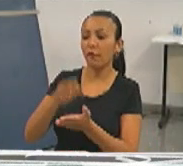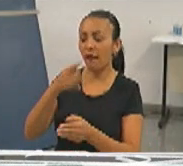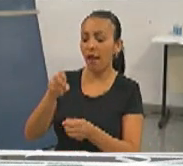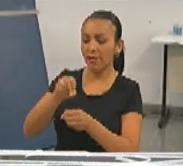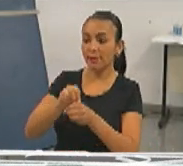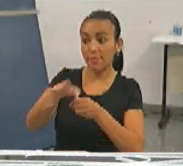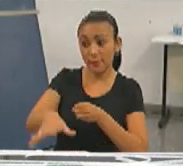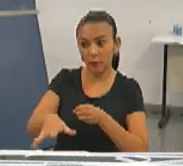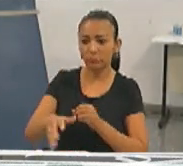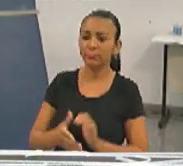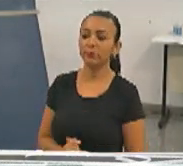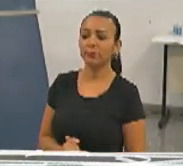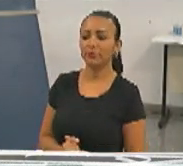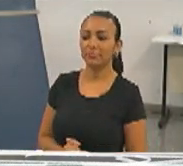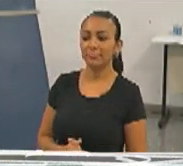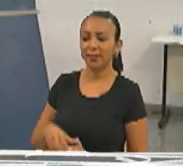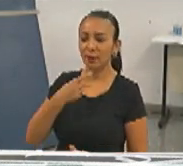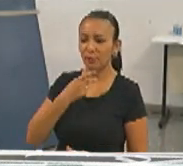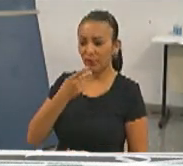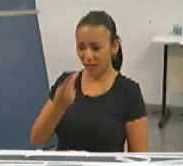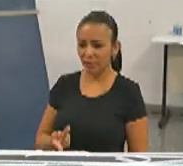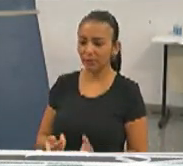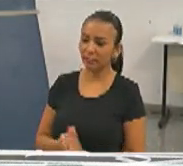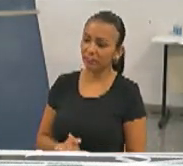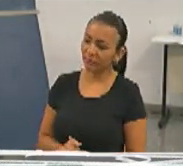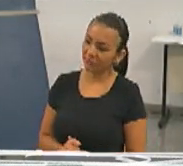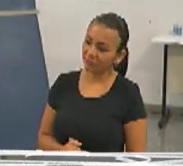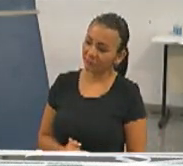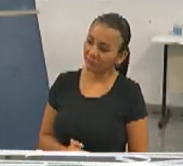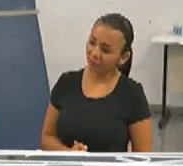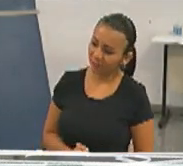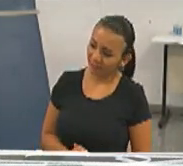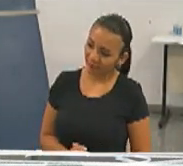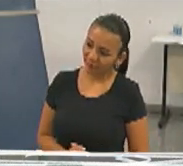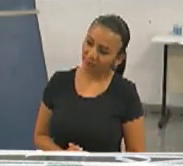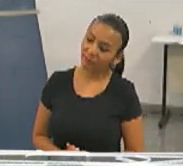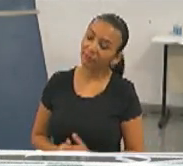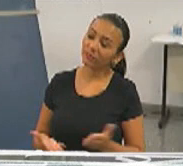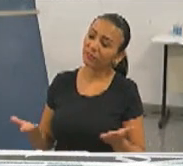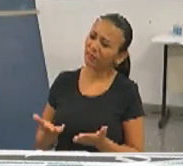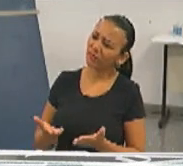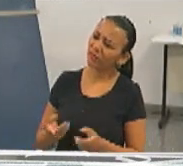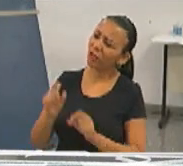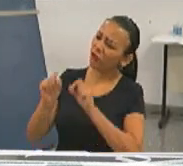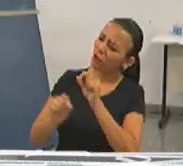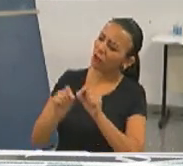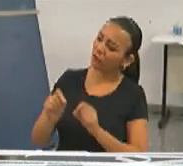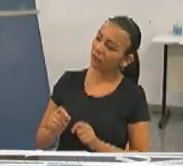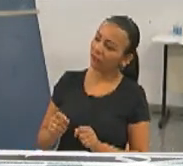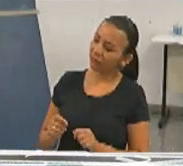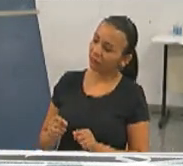Professora, conta para a gente o que foi feito em relação à pesquisa e inovação tecnológica para o HU.